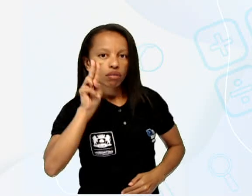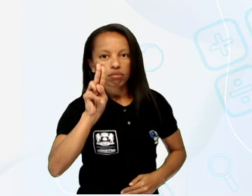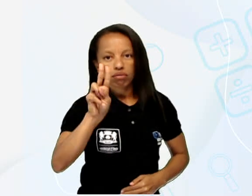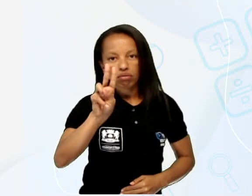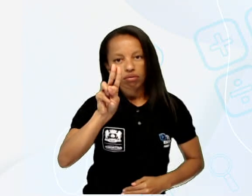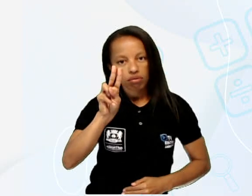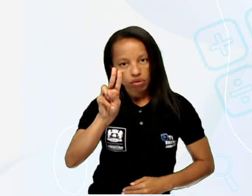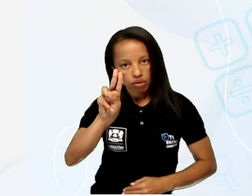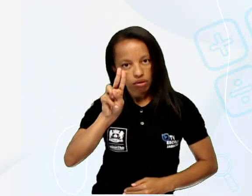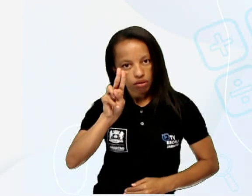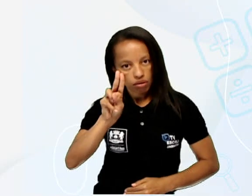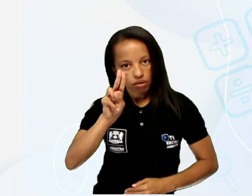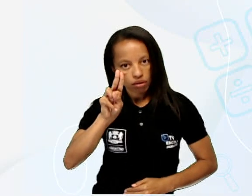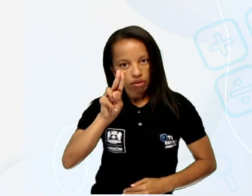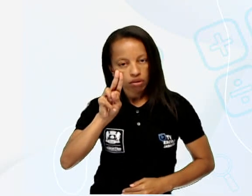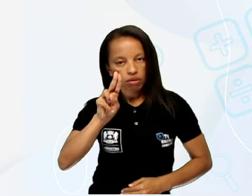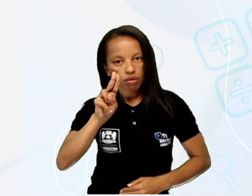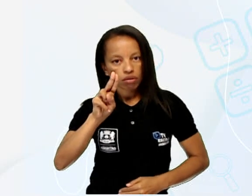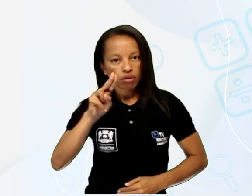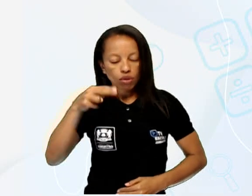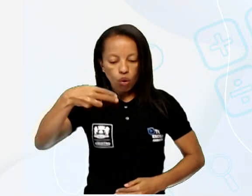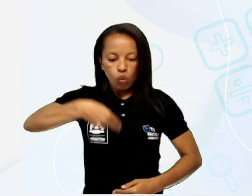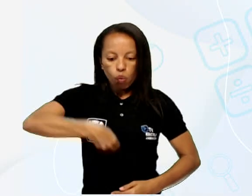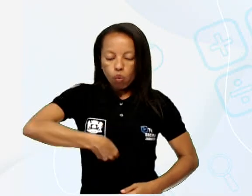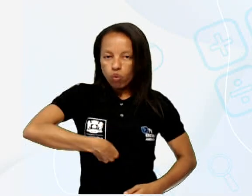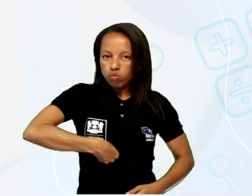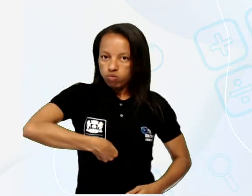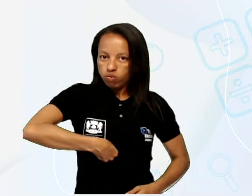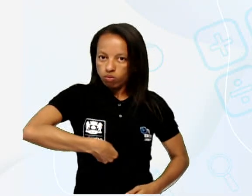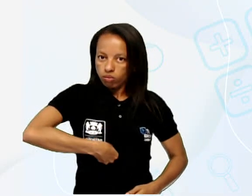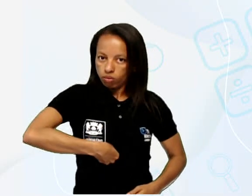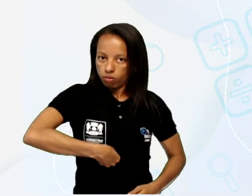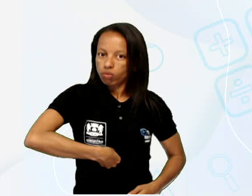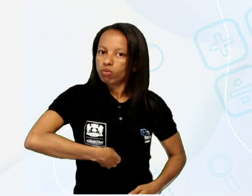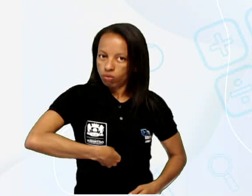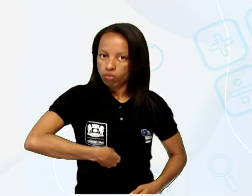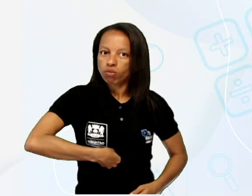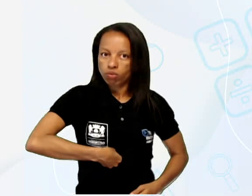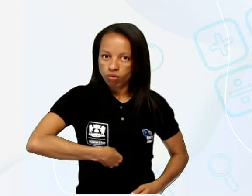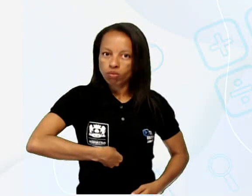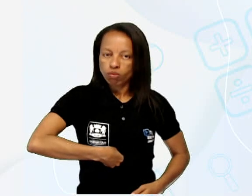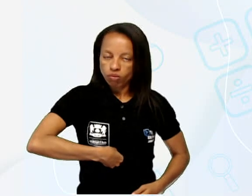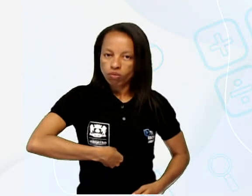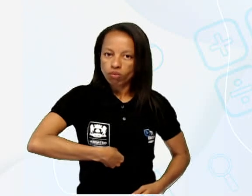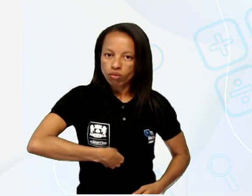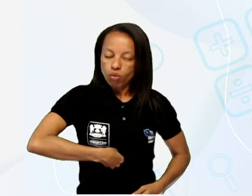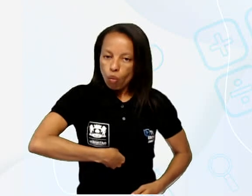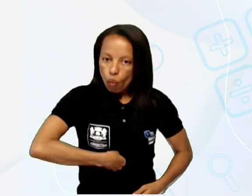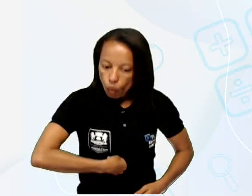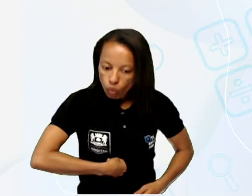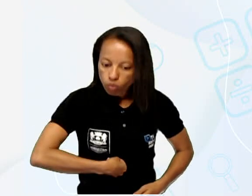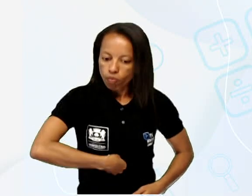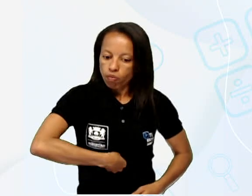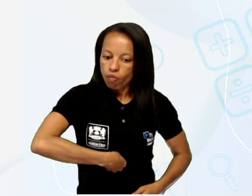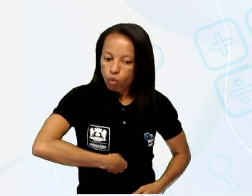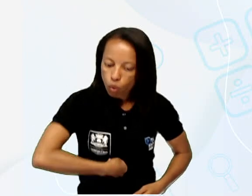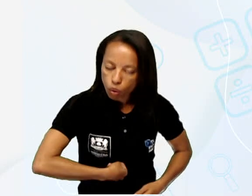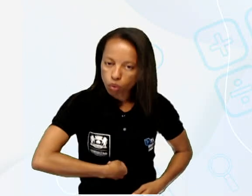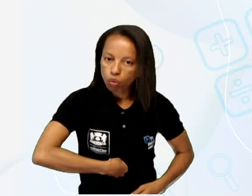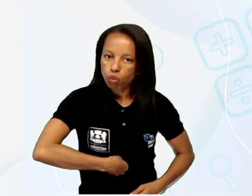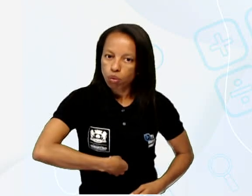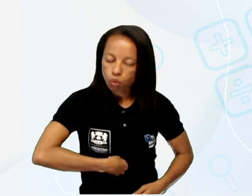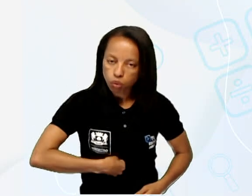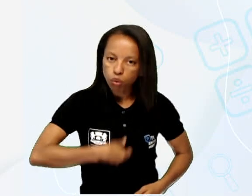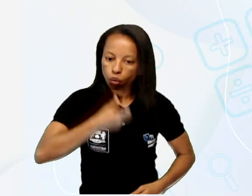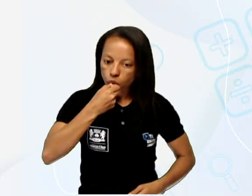maiores das mãos, você aperta aqui, ó, na altura do estômago, para que o objeto seja expelido, ou seja,